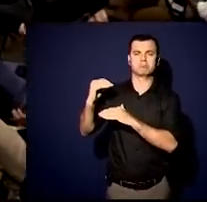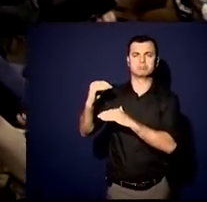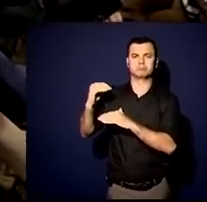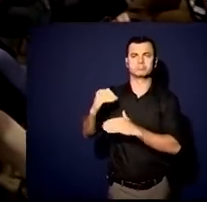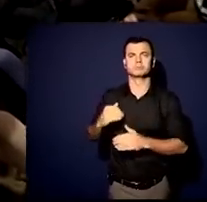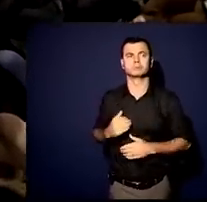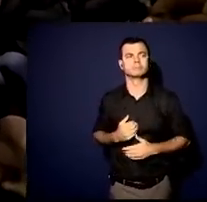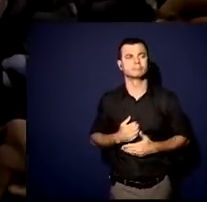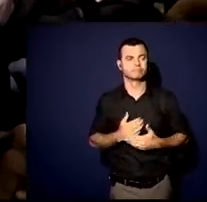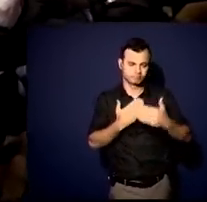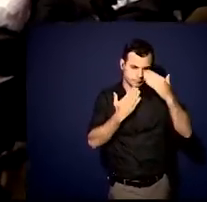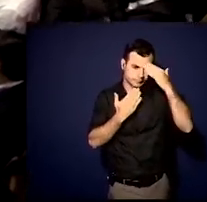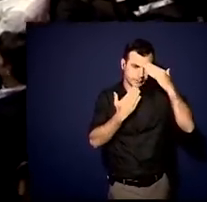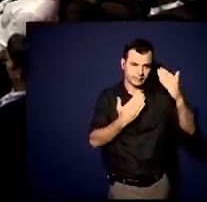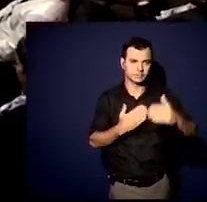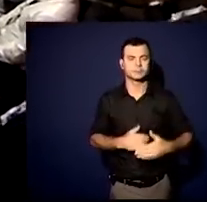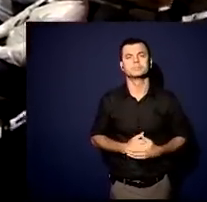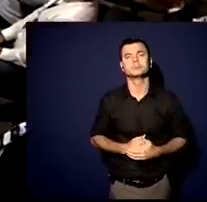Obrigado.